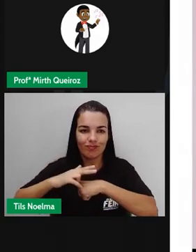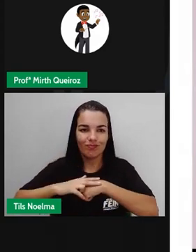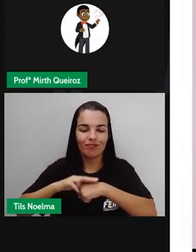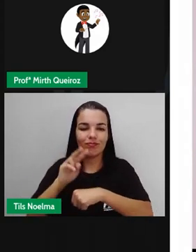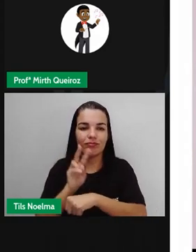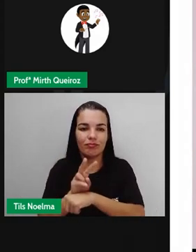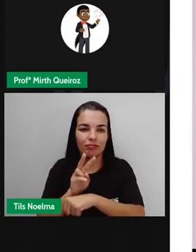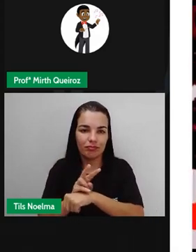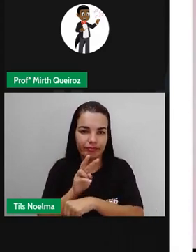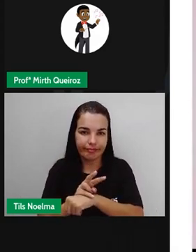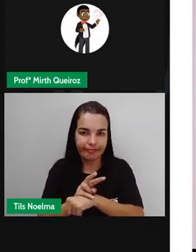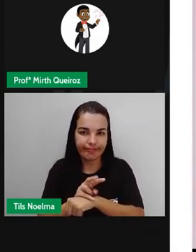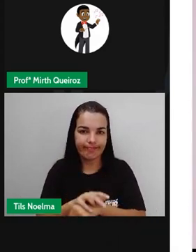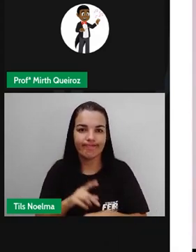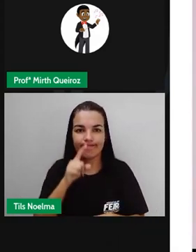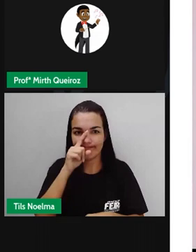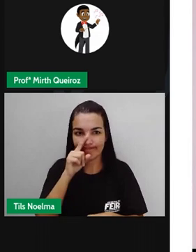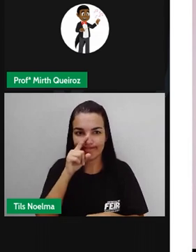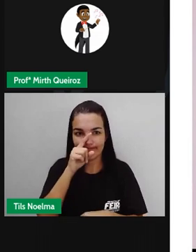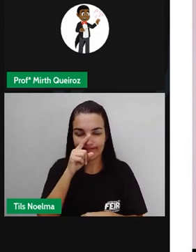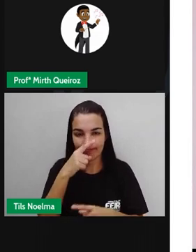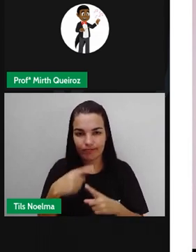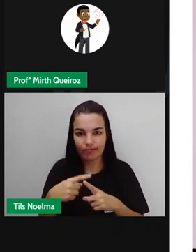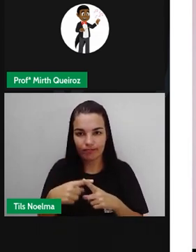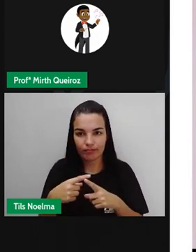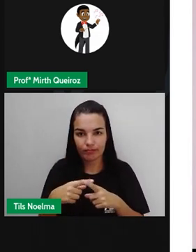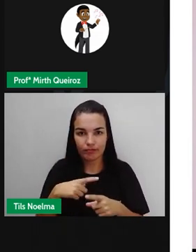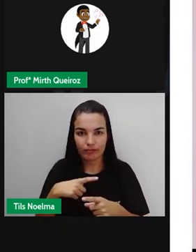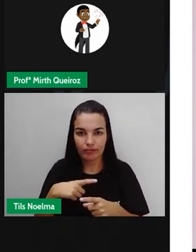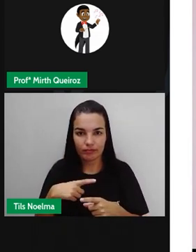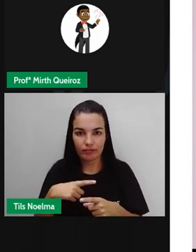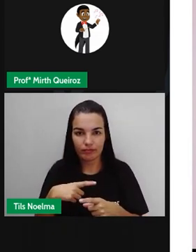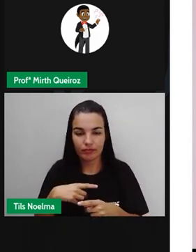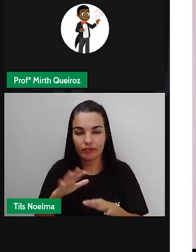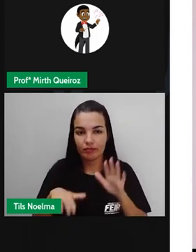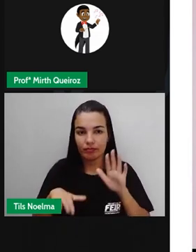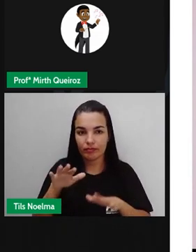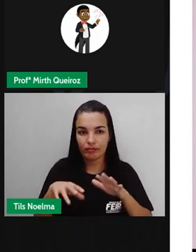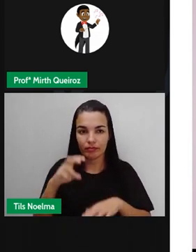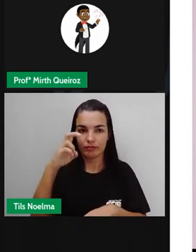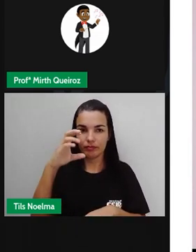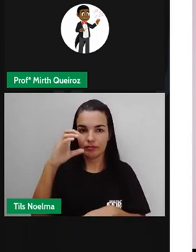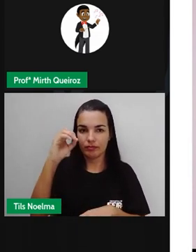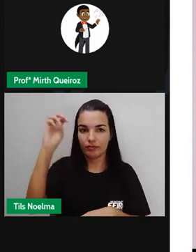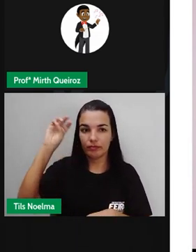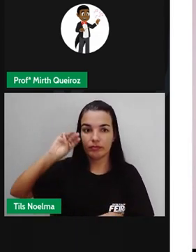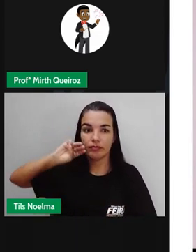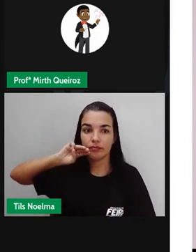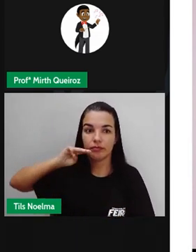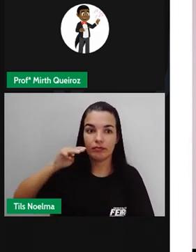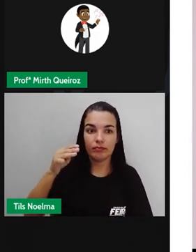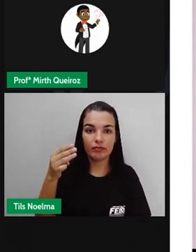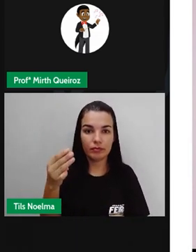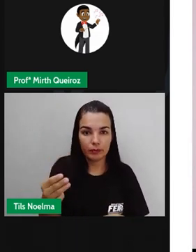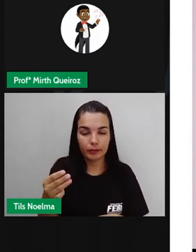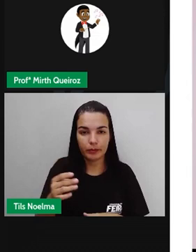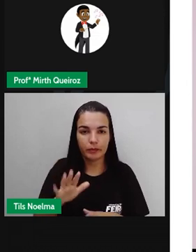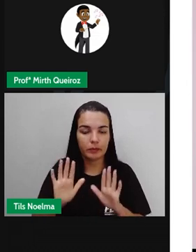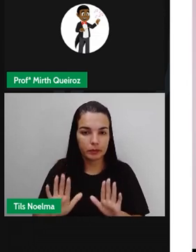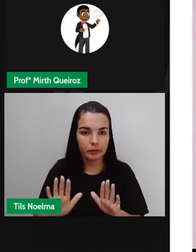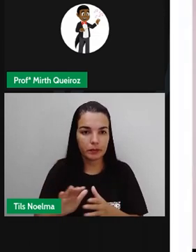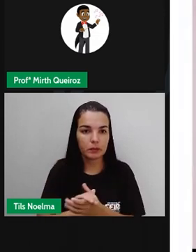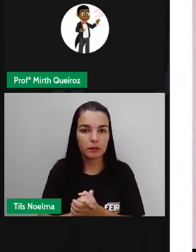contrair a dengue e que ocorrem anualmente cerca de 50 milhões de casos. Deste total,